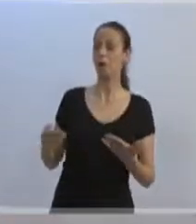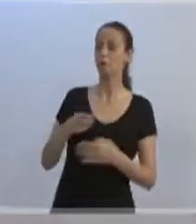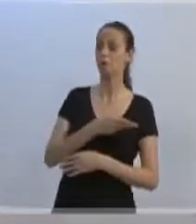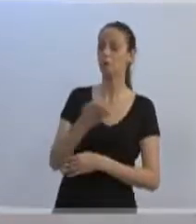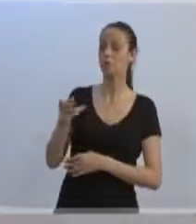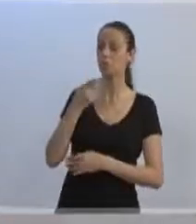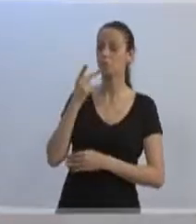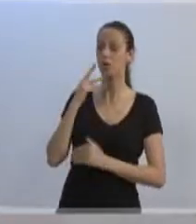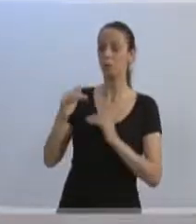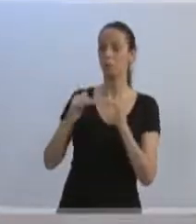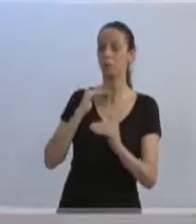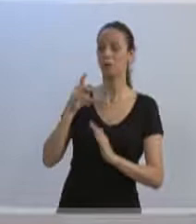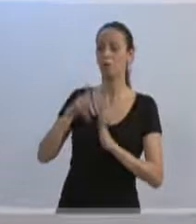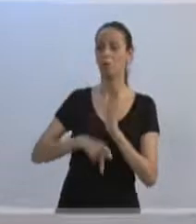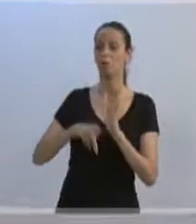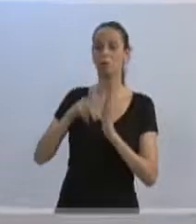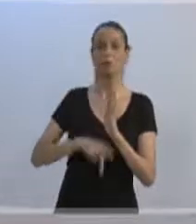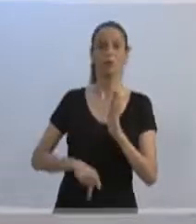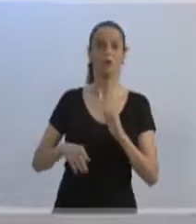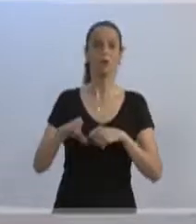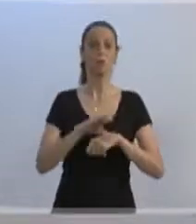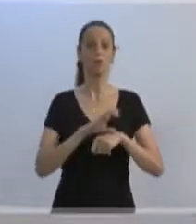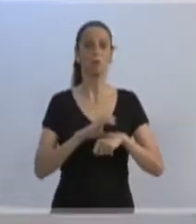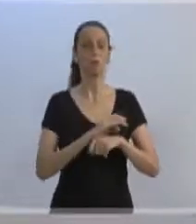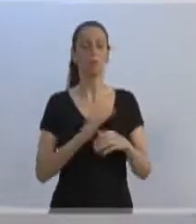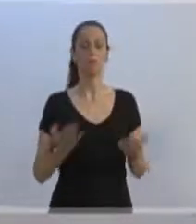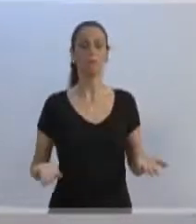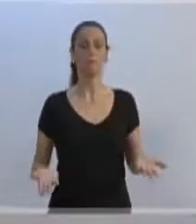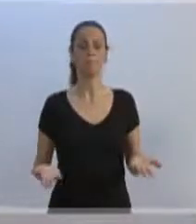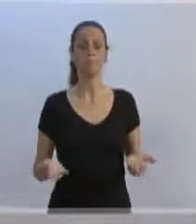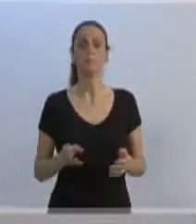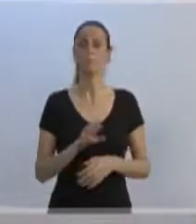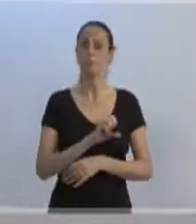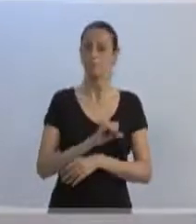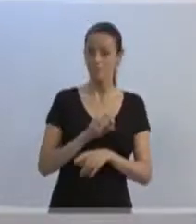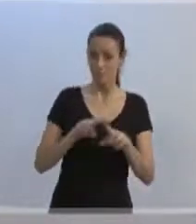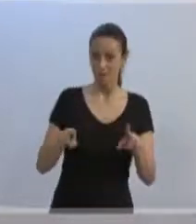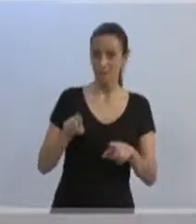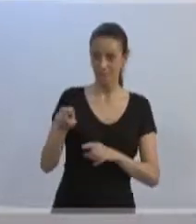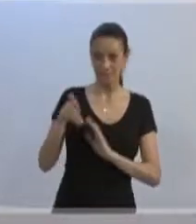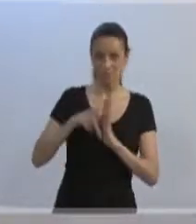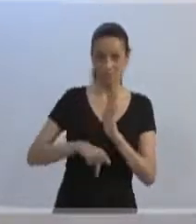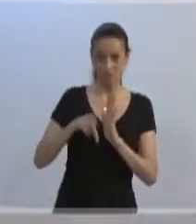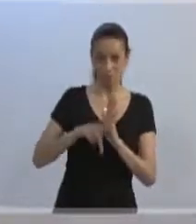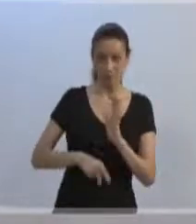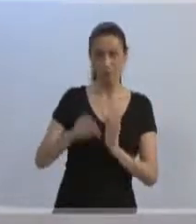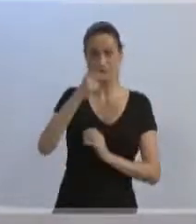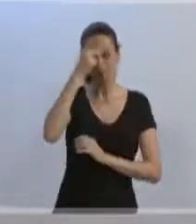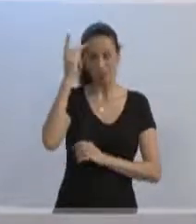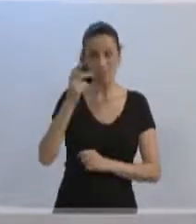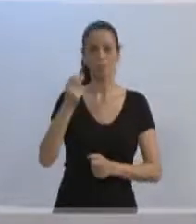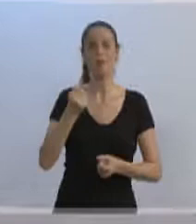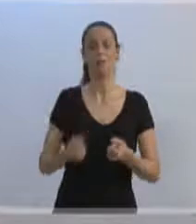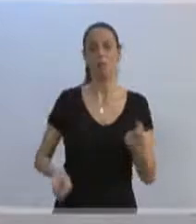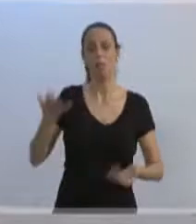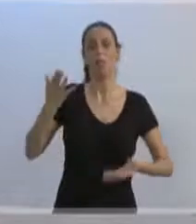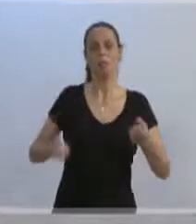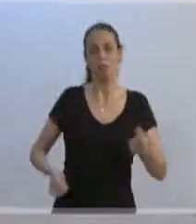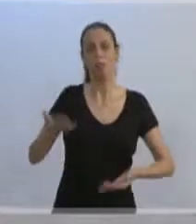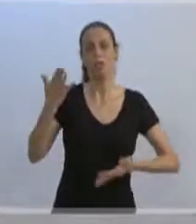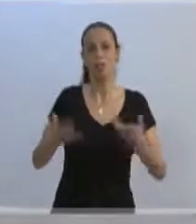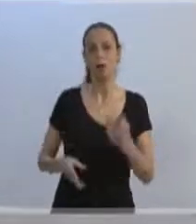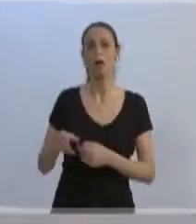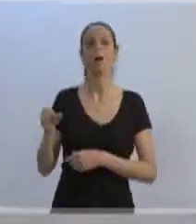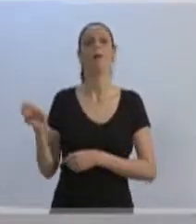quando não tem nada a ver que nenhum dos malabares que eu citei se pegar o malabares ali fazendo ali quem vem tirar os malabares ea polícia militar ipod